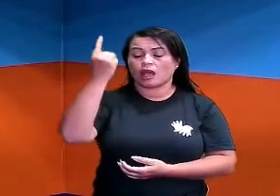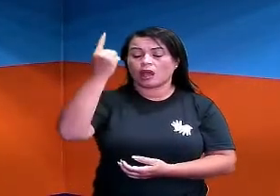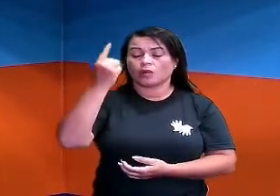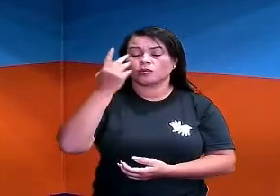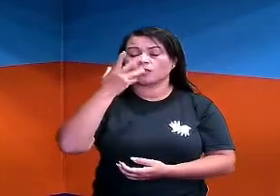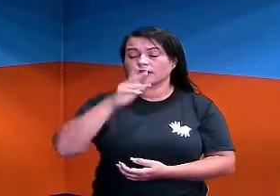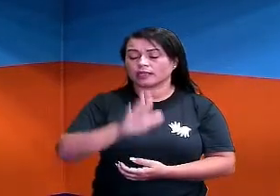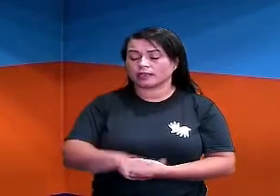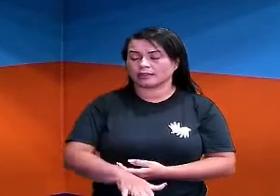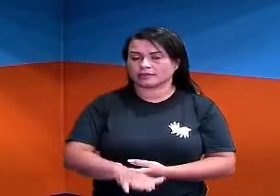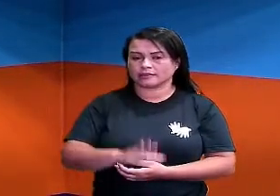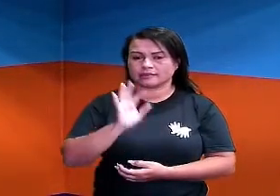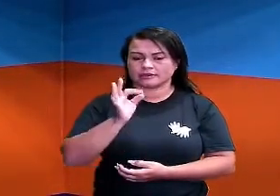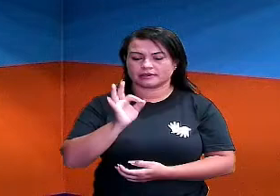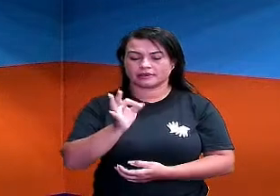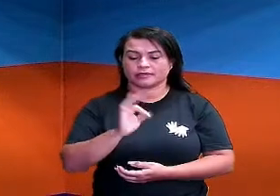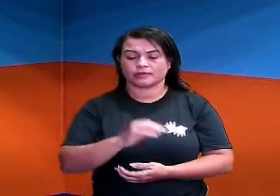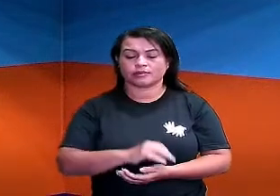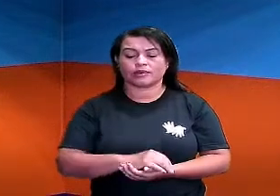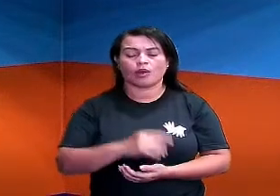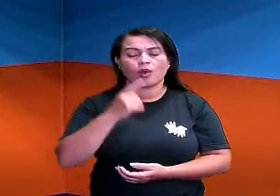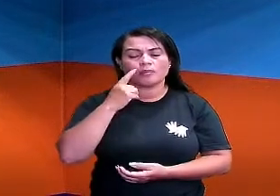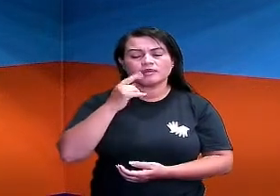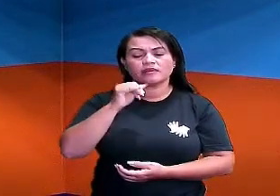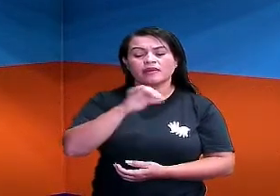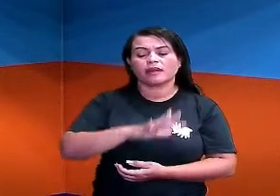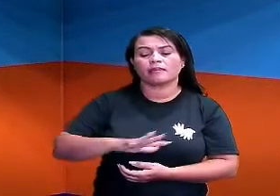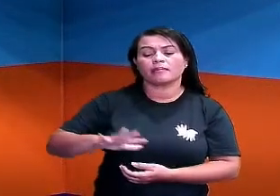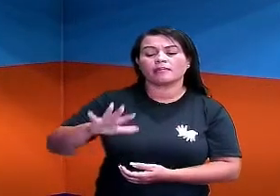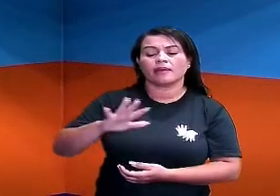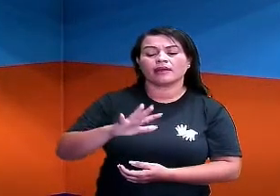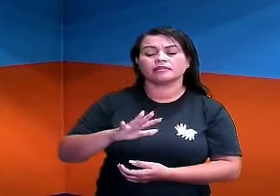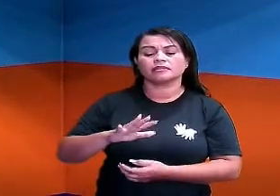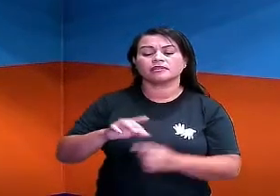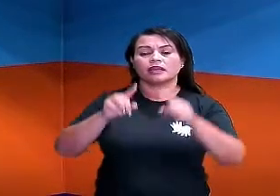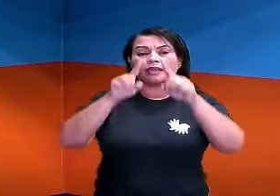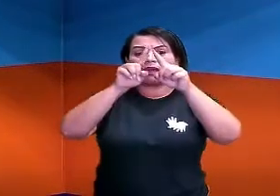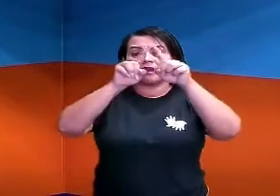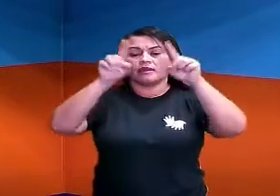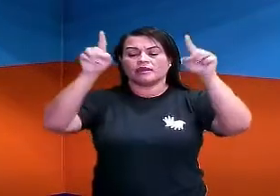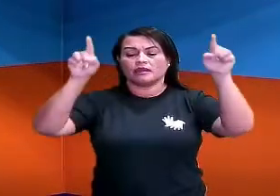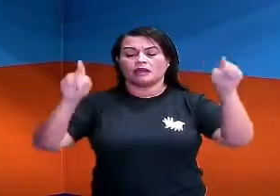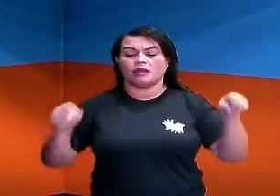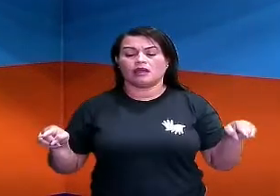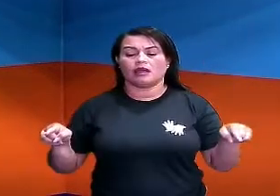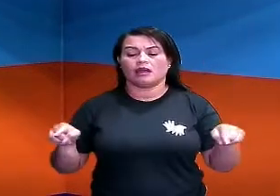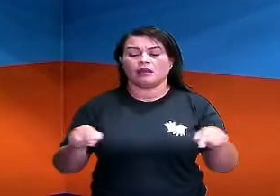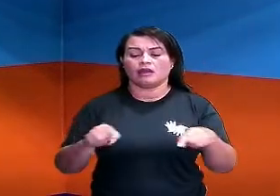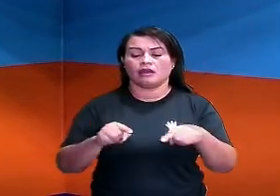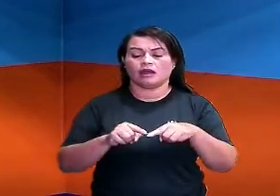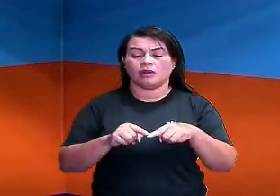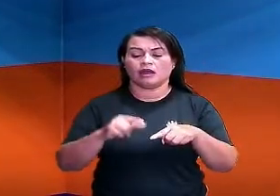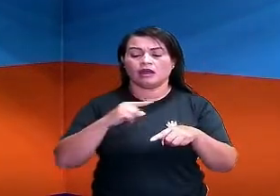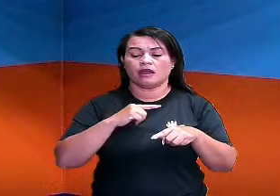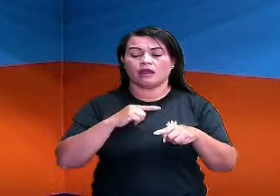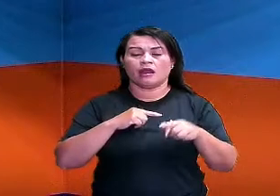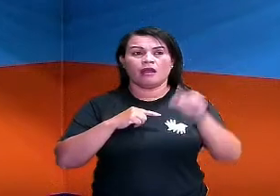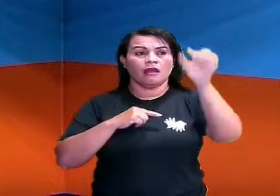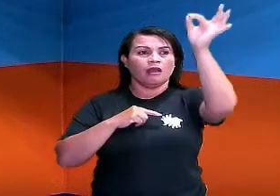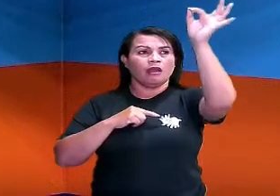outra criança, tá? E essa parede aqui, se você observar, tem a